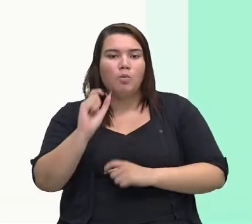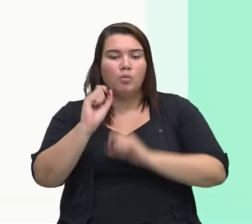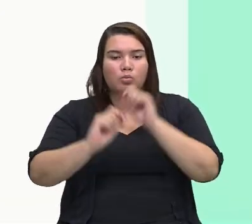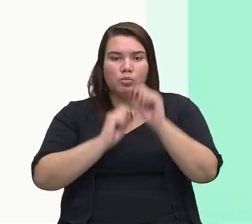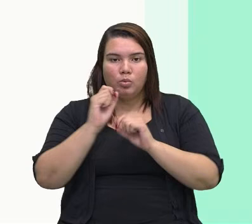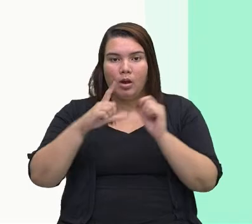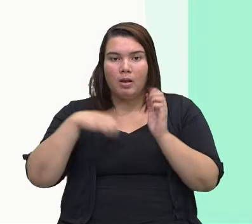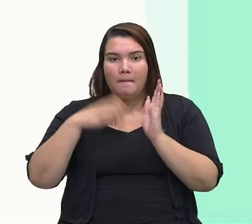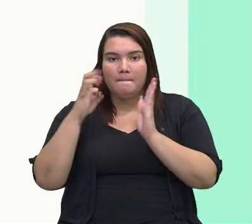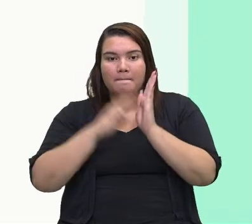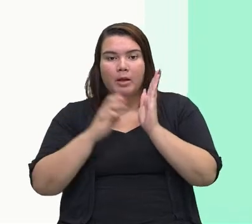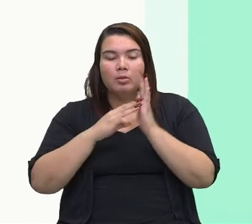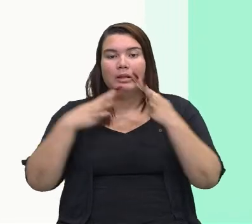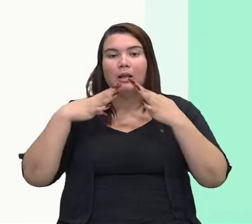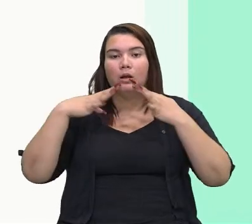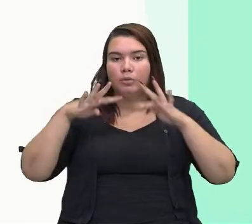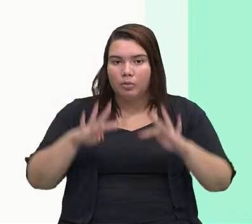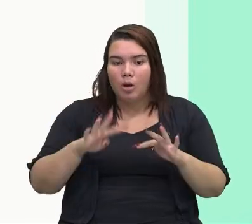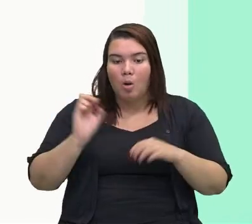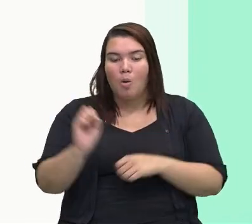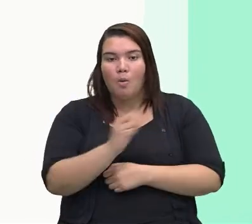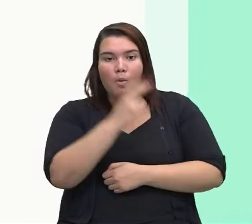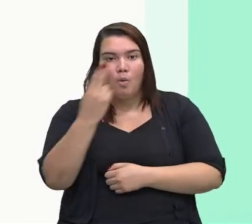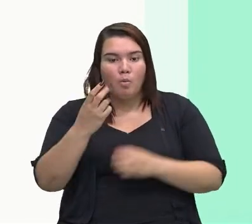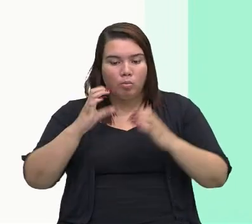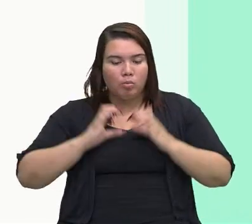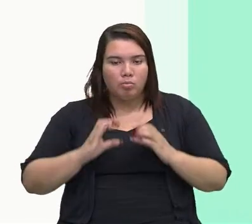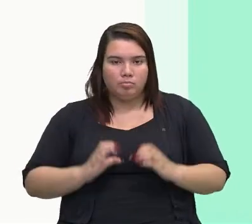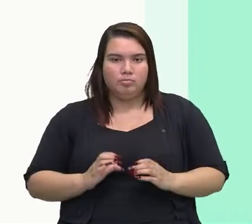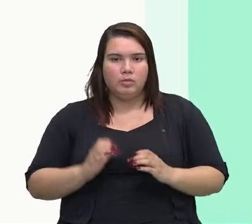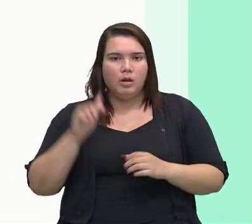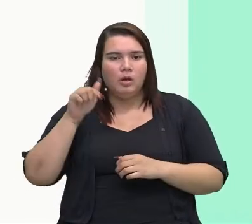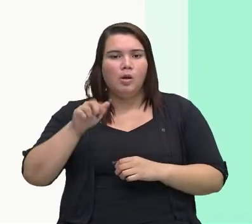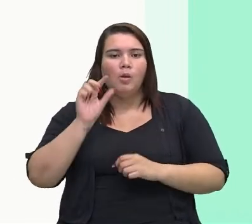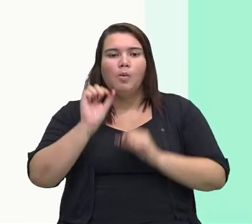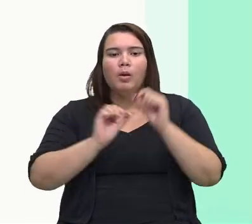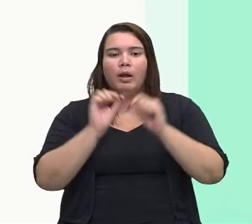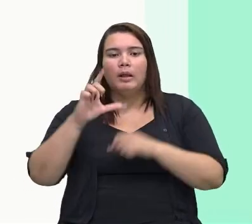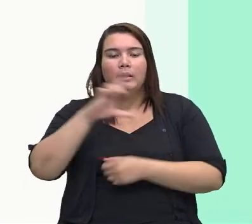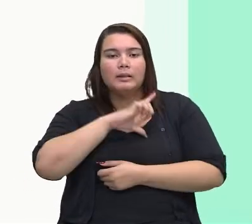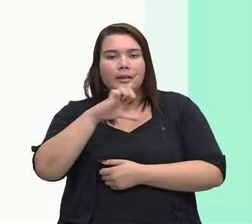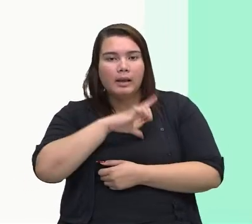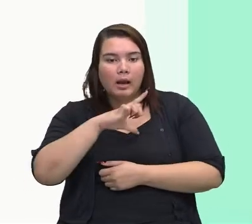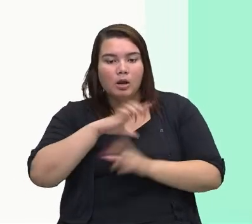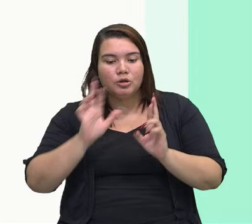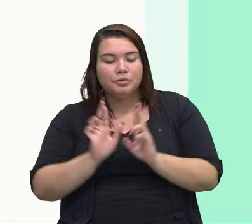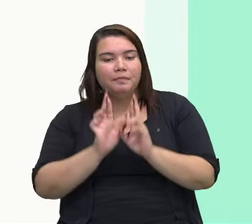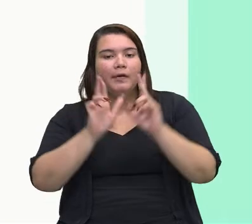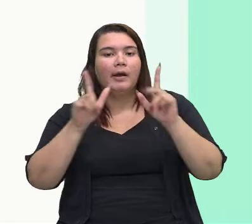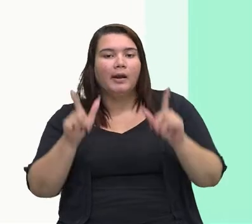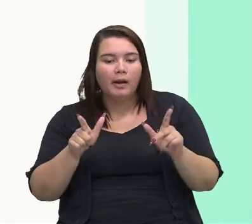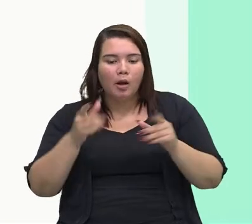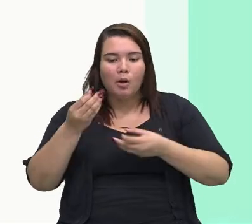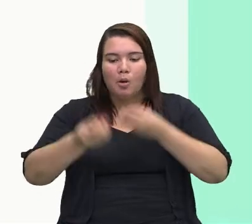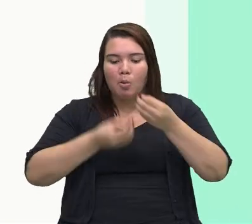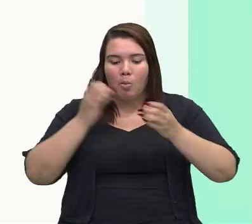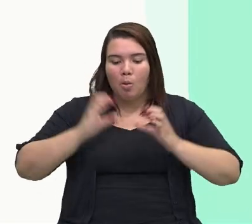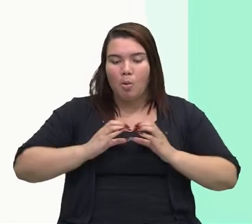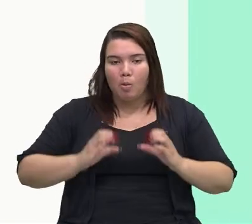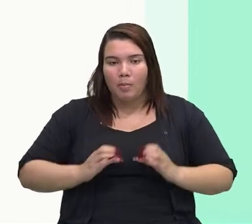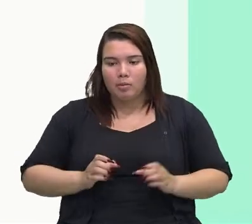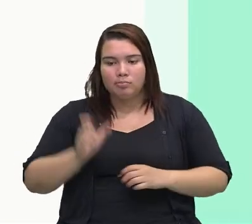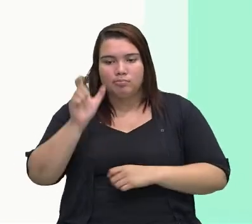métodos naturais ou comportamentais. Nesse caso, ele já requer ali uma mudança nos hábitos, né, no comportamento